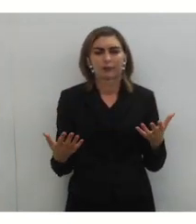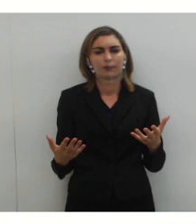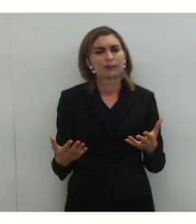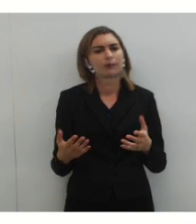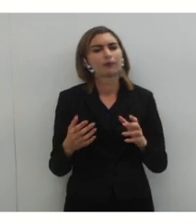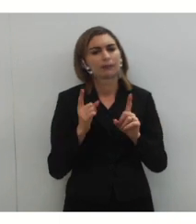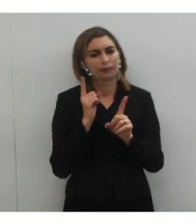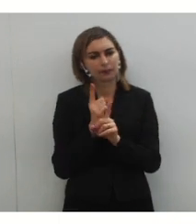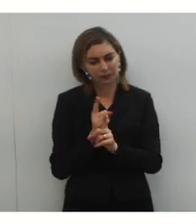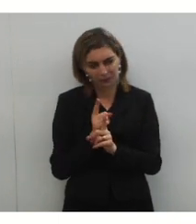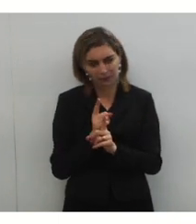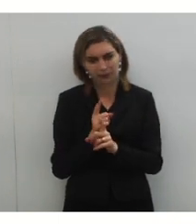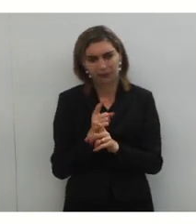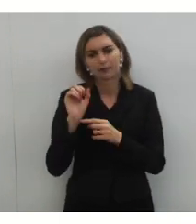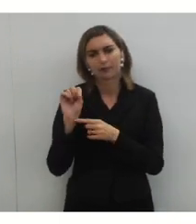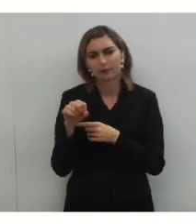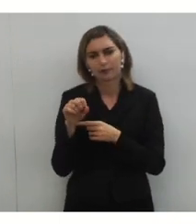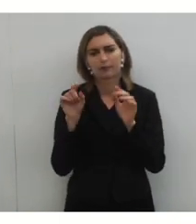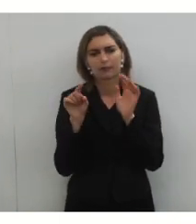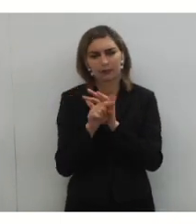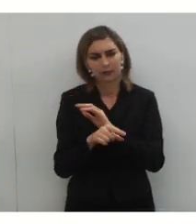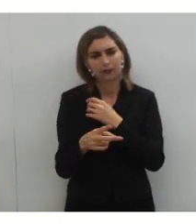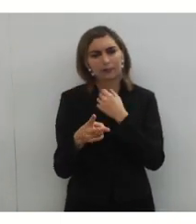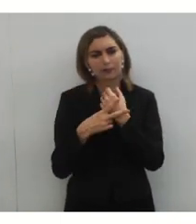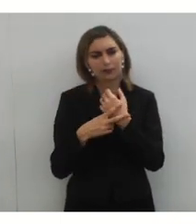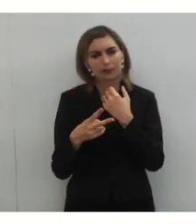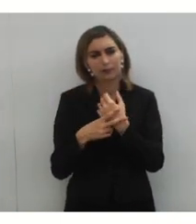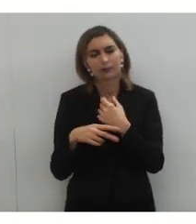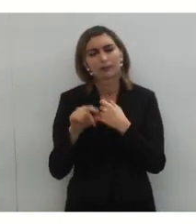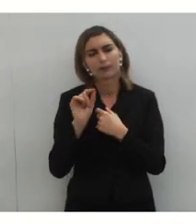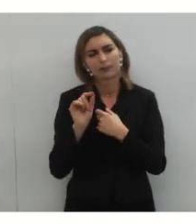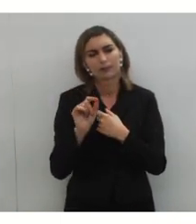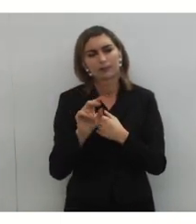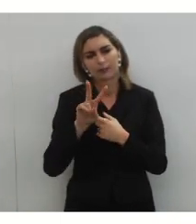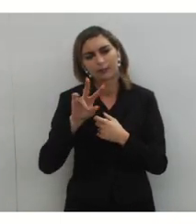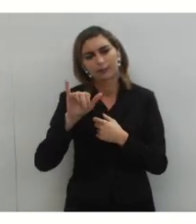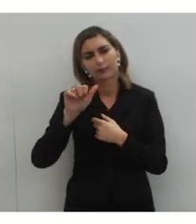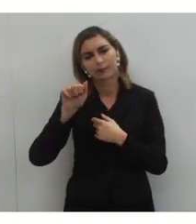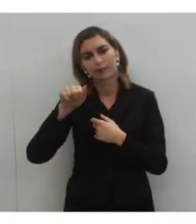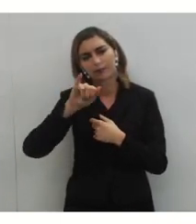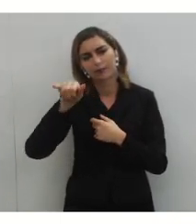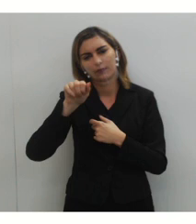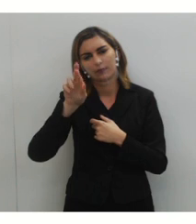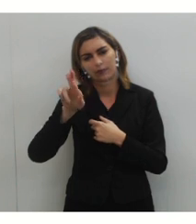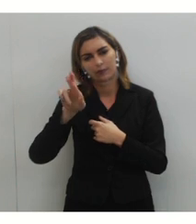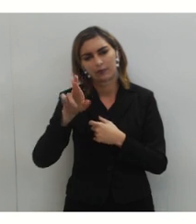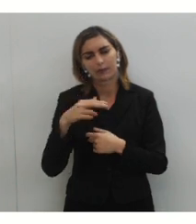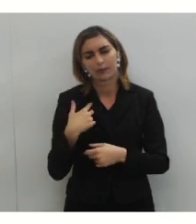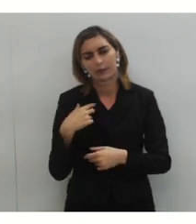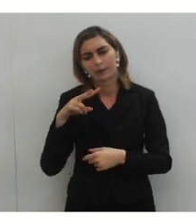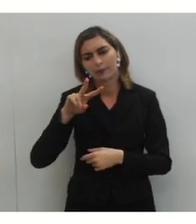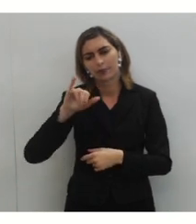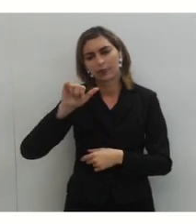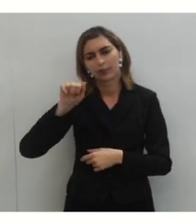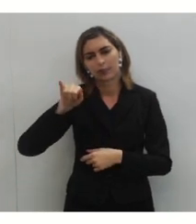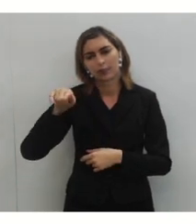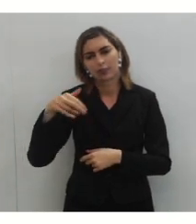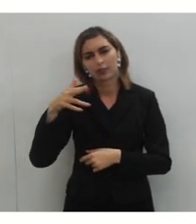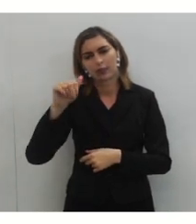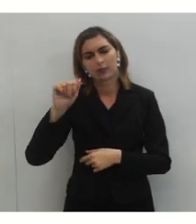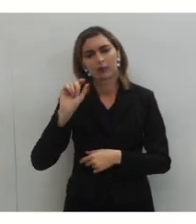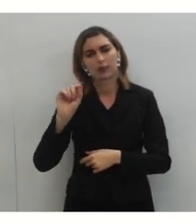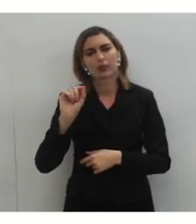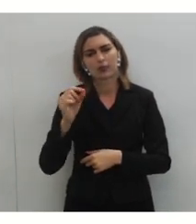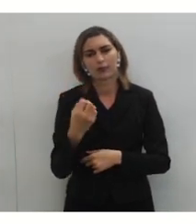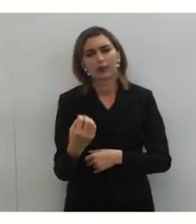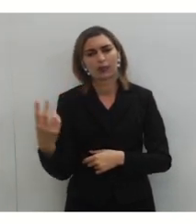Para descobrir quem é o sujeito, vamos perguntar ao verbo. Qual é o verbo? Viajar. Então, viajamos, ele e eu, para o Rio de Janeiro. Quem